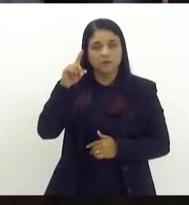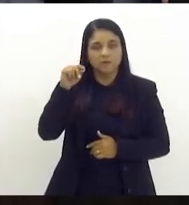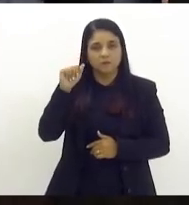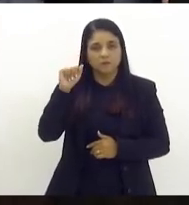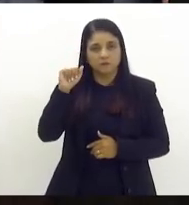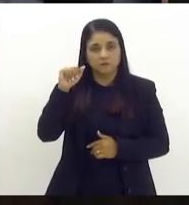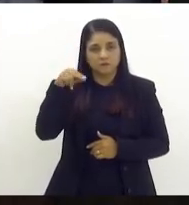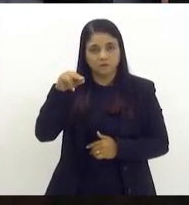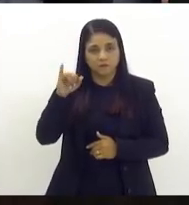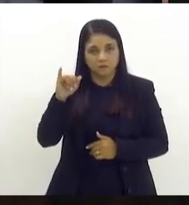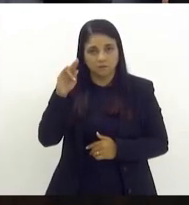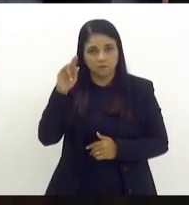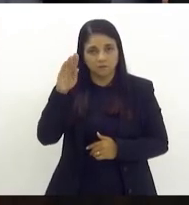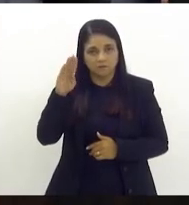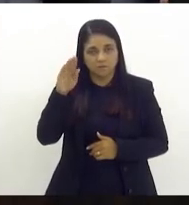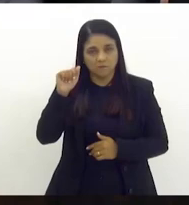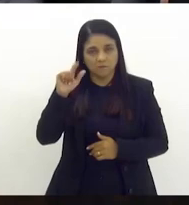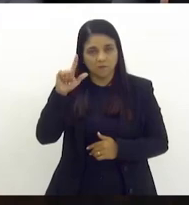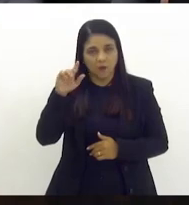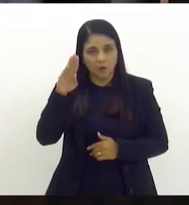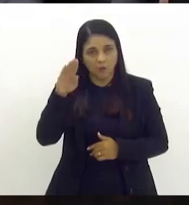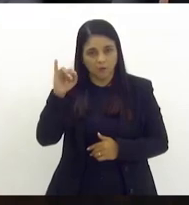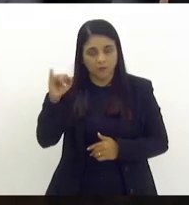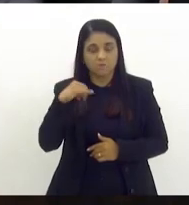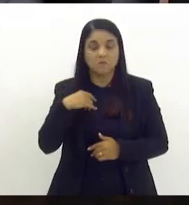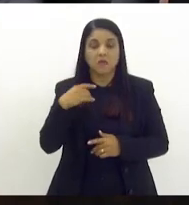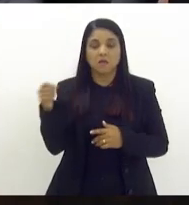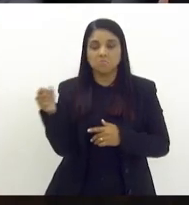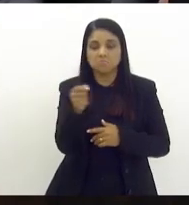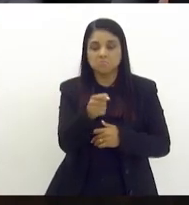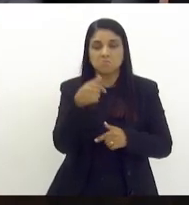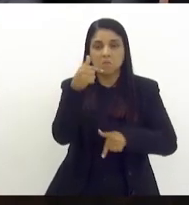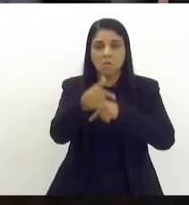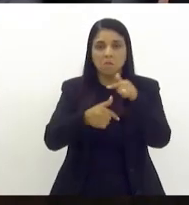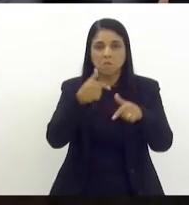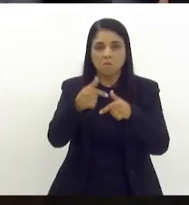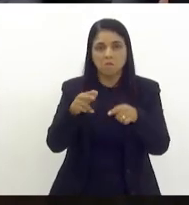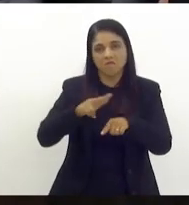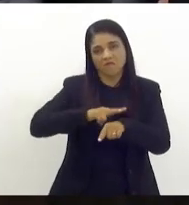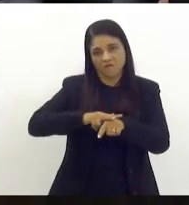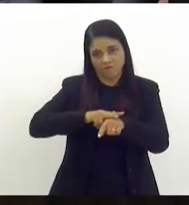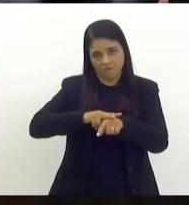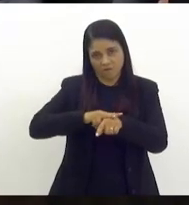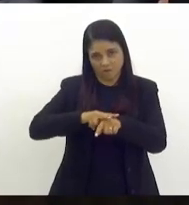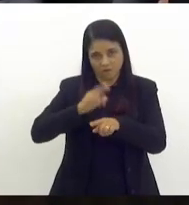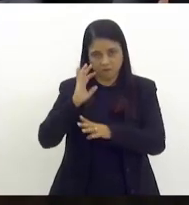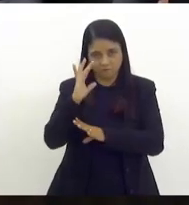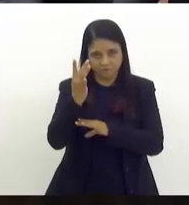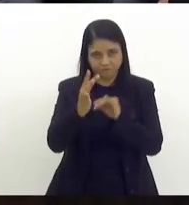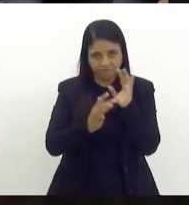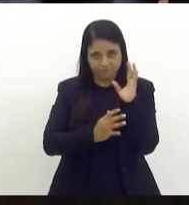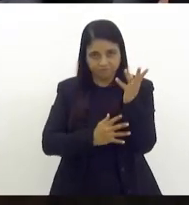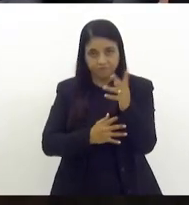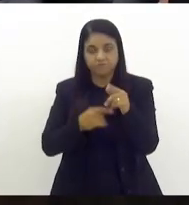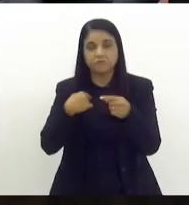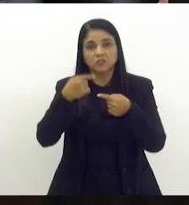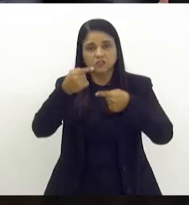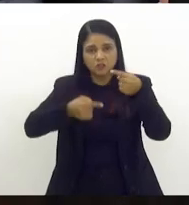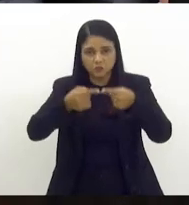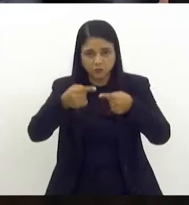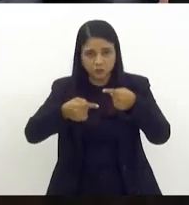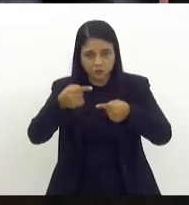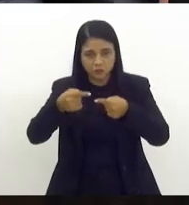a política estadual do emprego Verde em discussão não